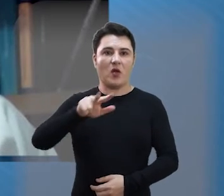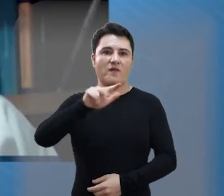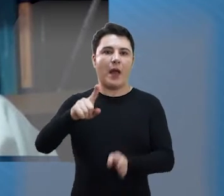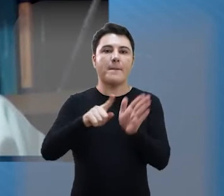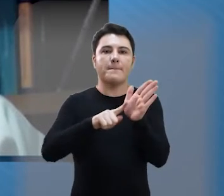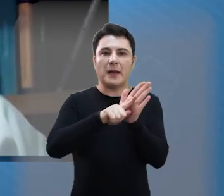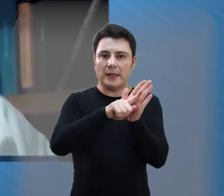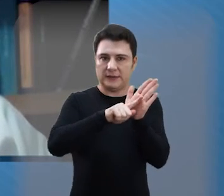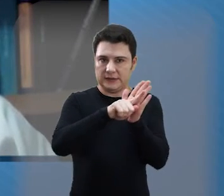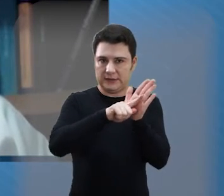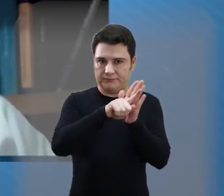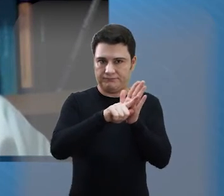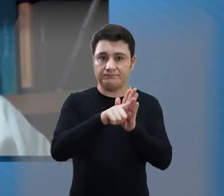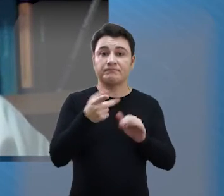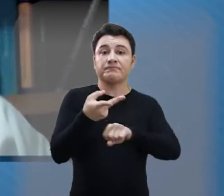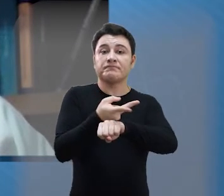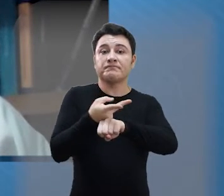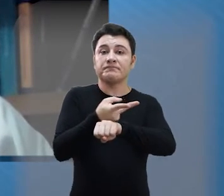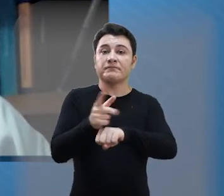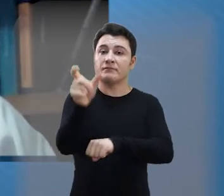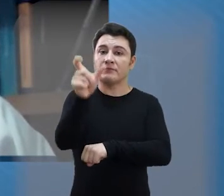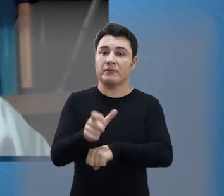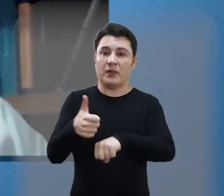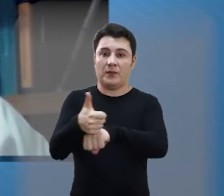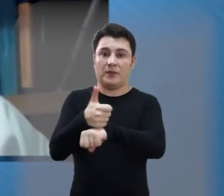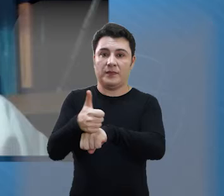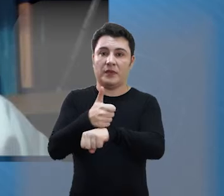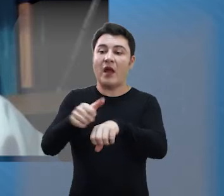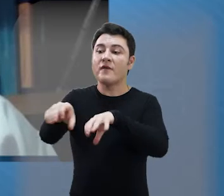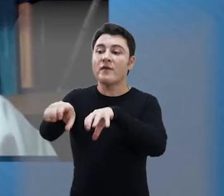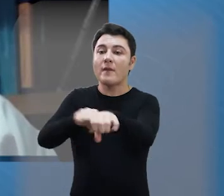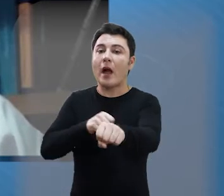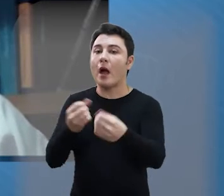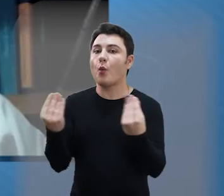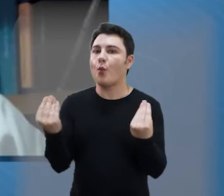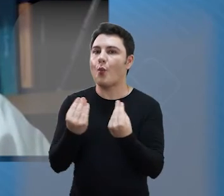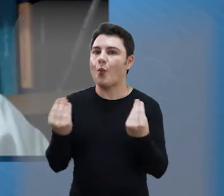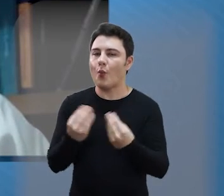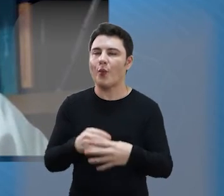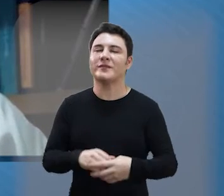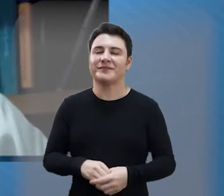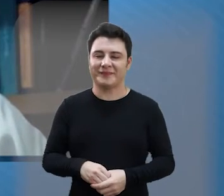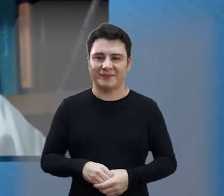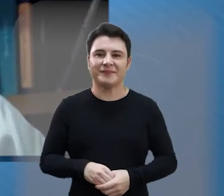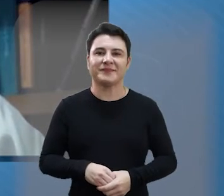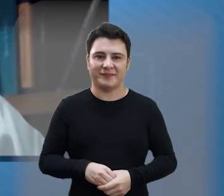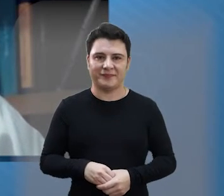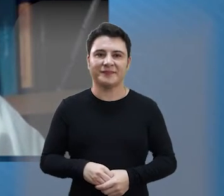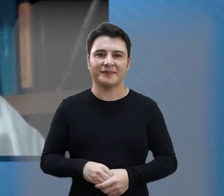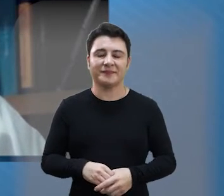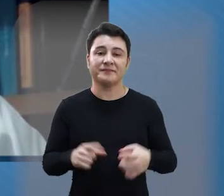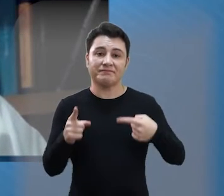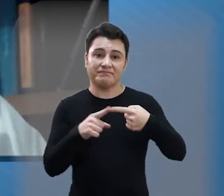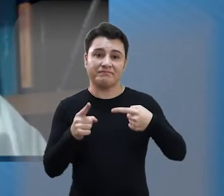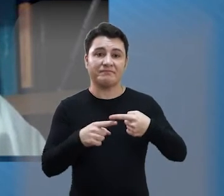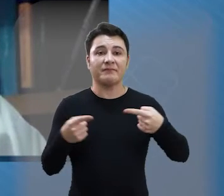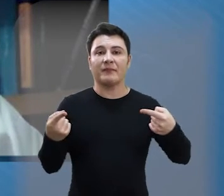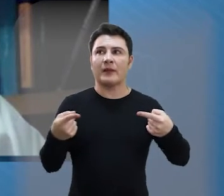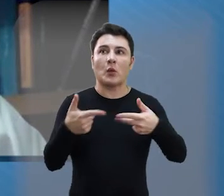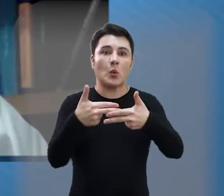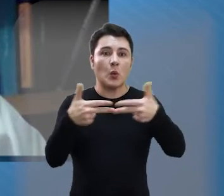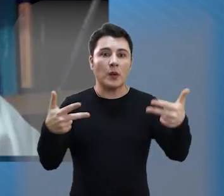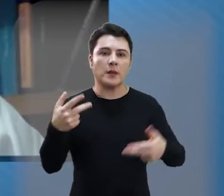é: escute e vá investigar a fonte, vai ver a formação